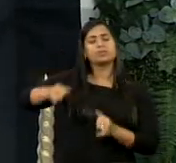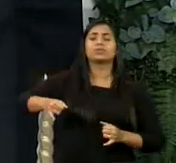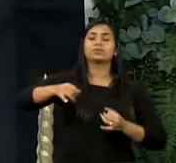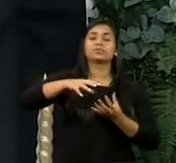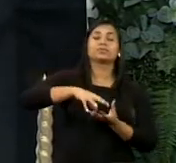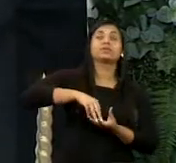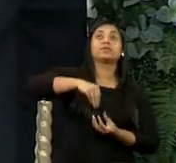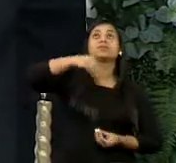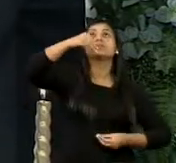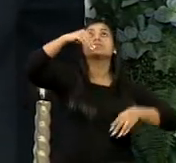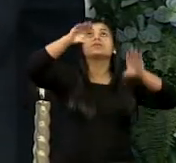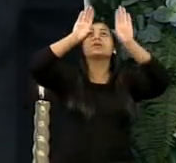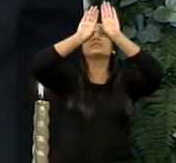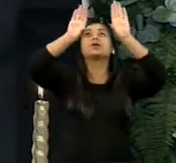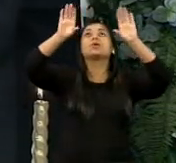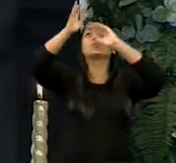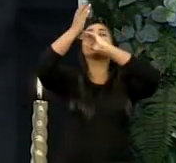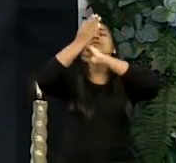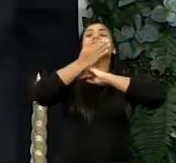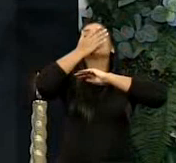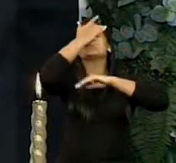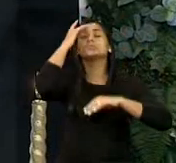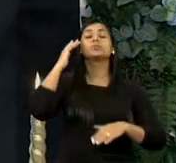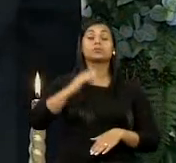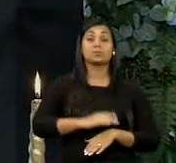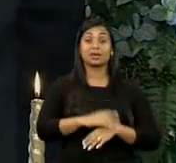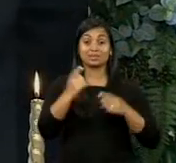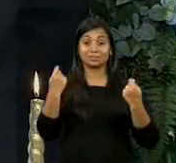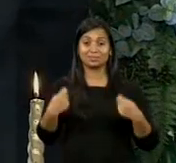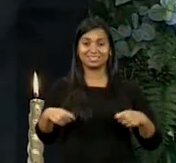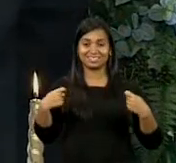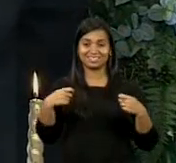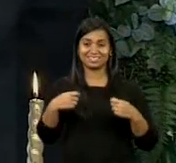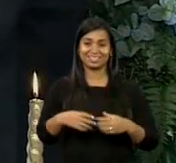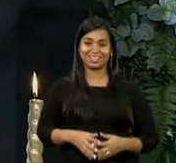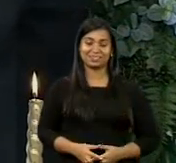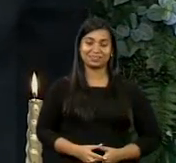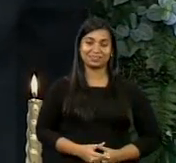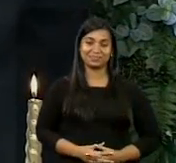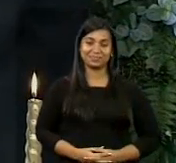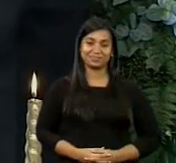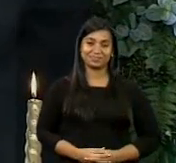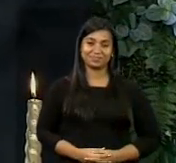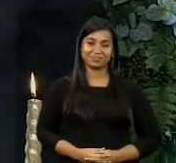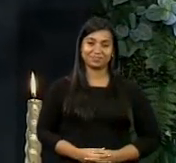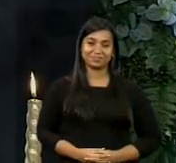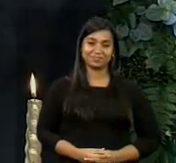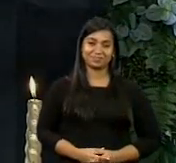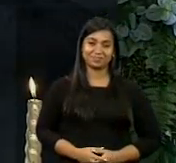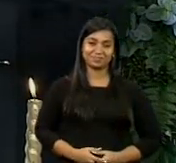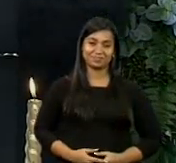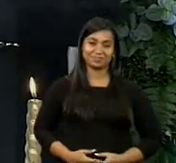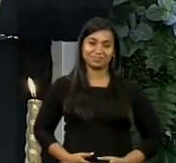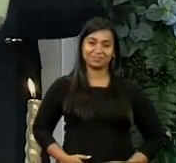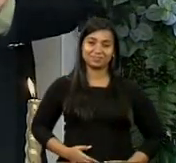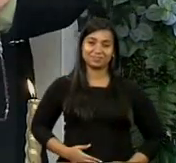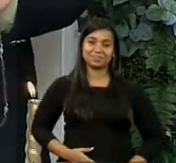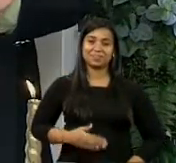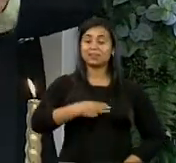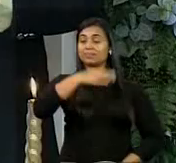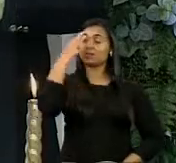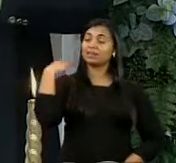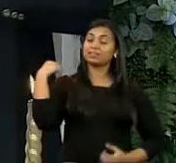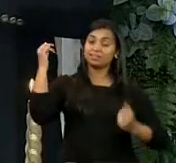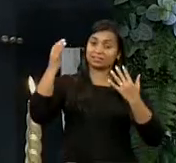livrai-nos do fogo do inferno, levai as almas todas para o céu e socorrei principalmente as que mais precisarem. Nossa Senhora